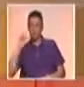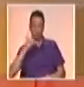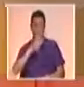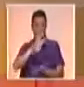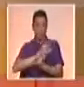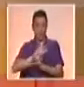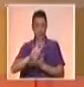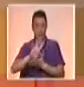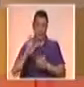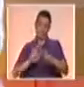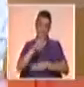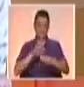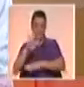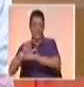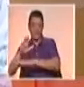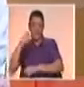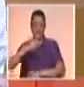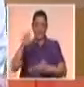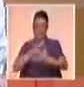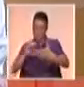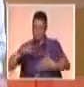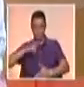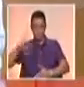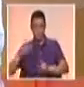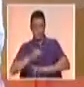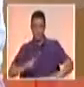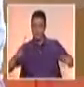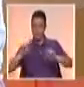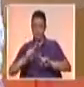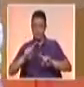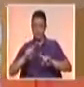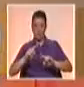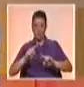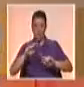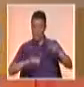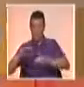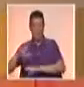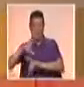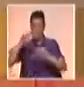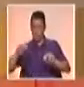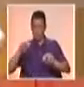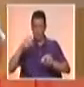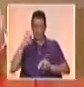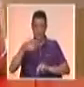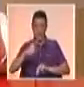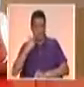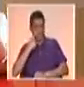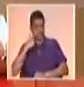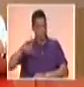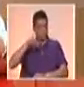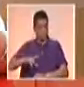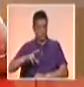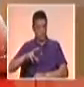para passar de ano, que tenha um domínio do português, porque ele não tem naquela idade, nem vai ter, se calhar, nunca. Não é? Vai conseguir